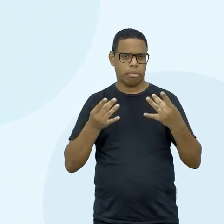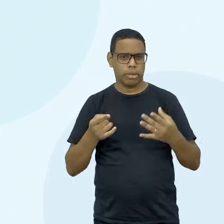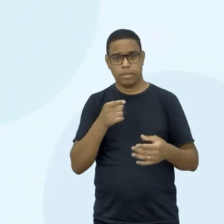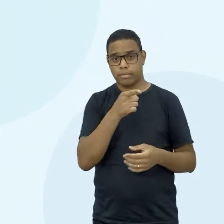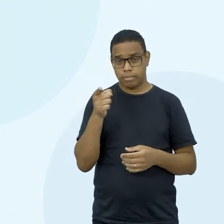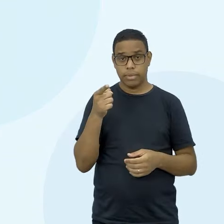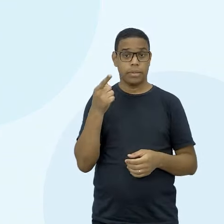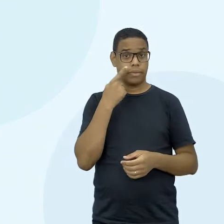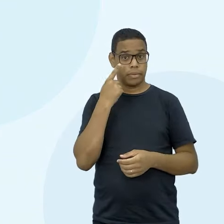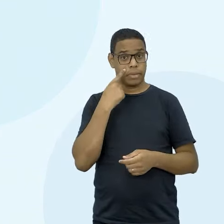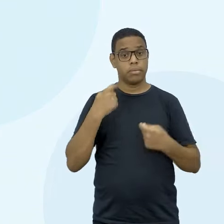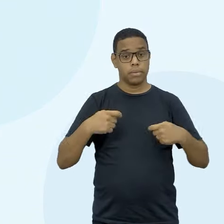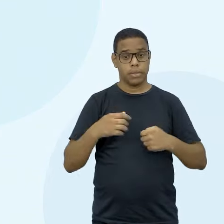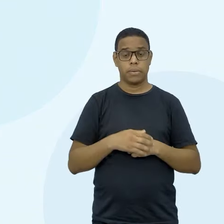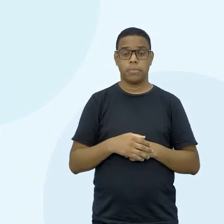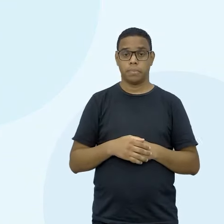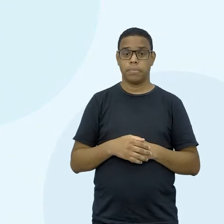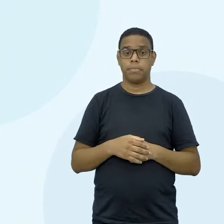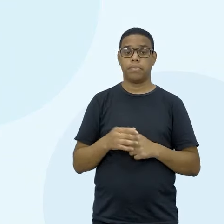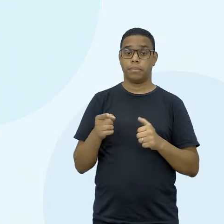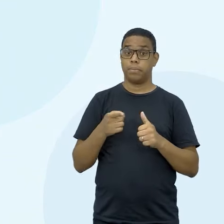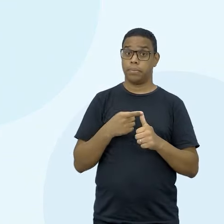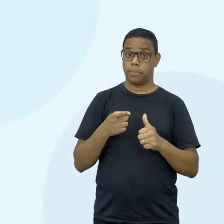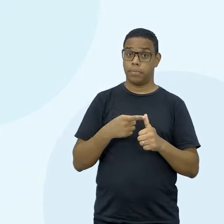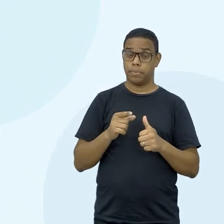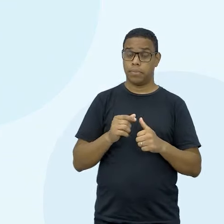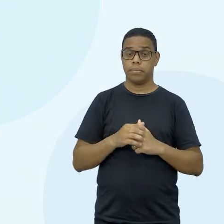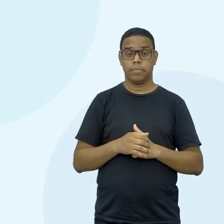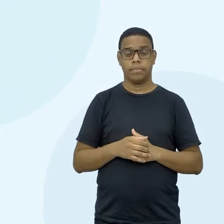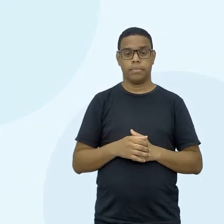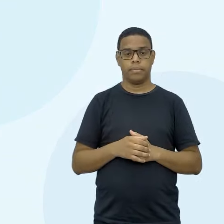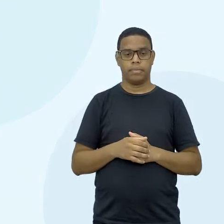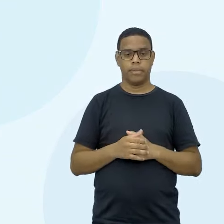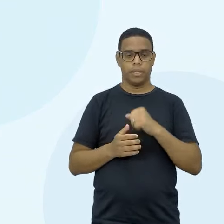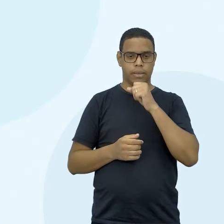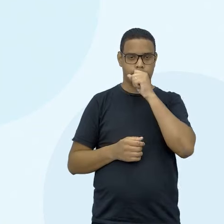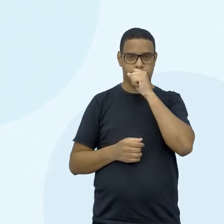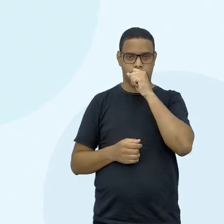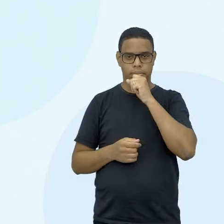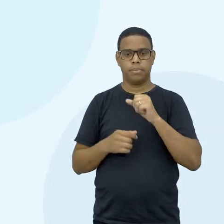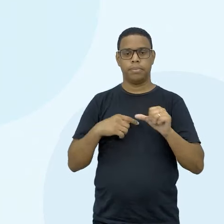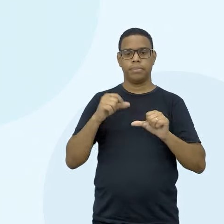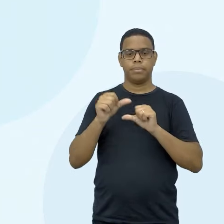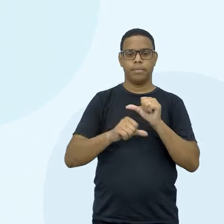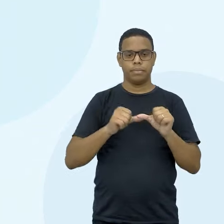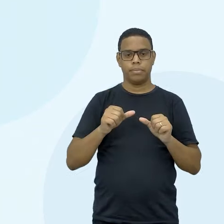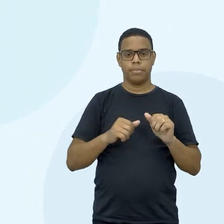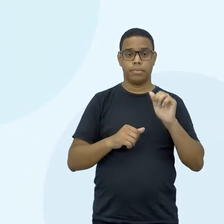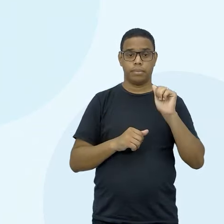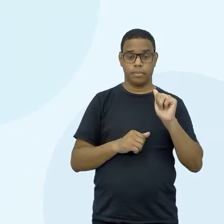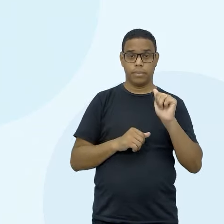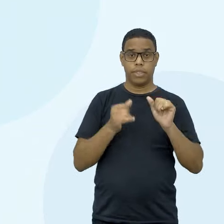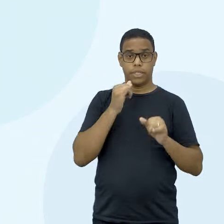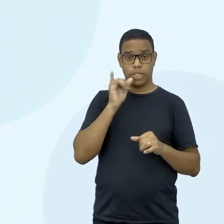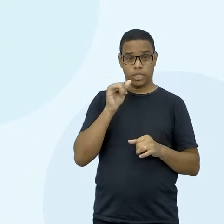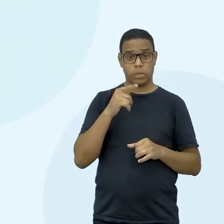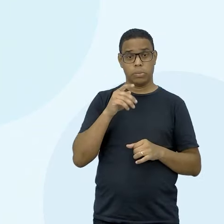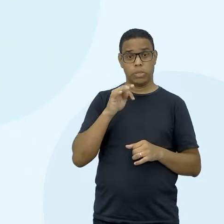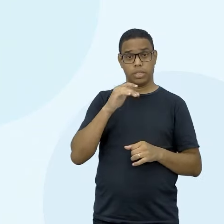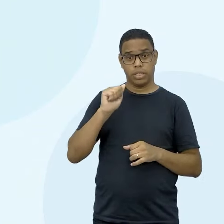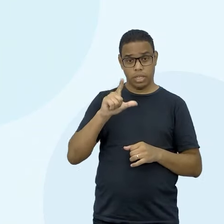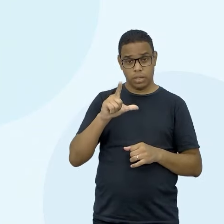tem que rever. Primeiro que a gente tem aqui uma transformação, primeiro do ponto A, de energia